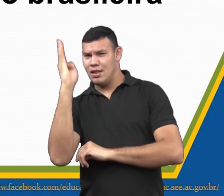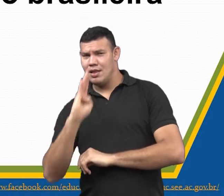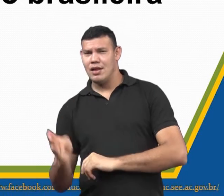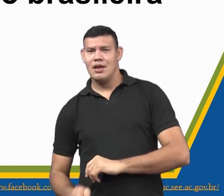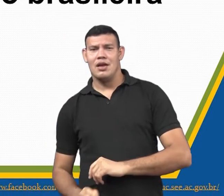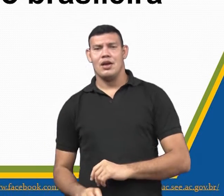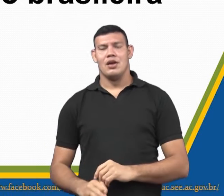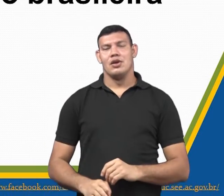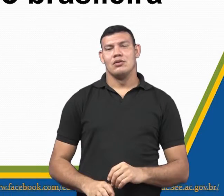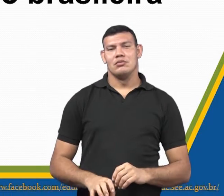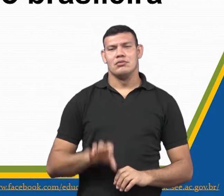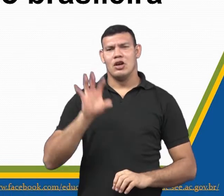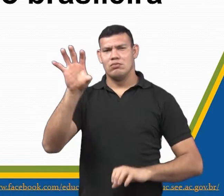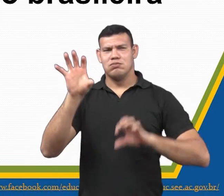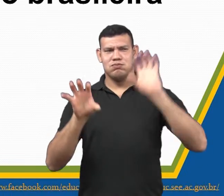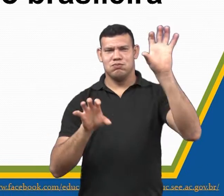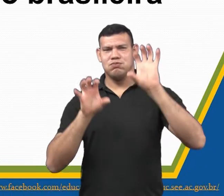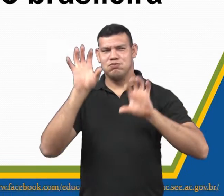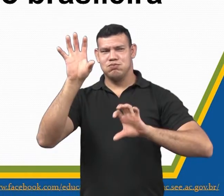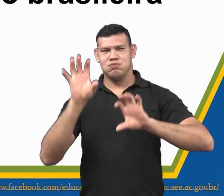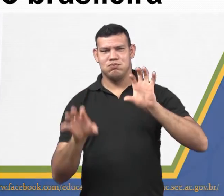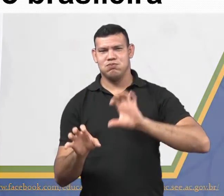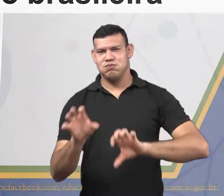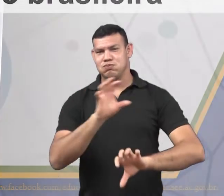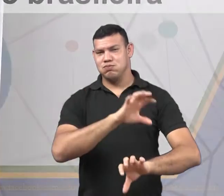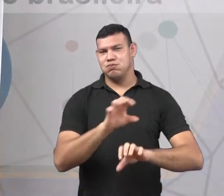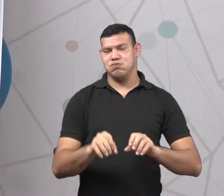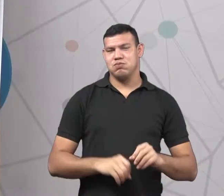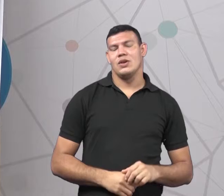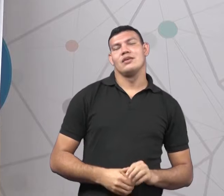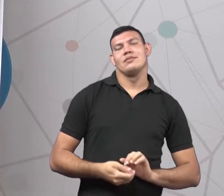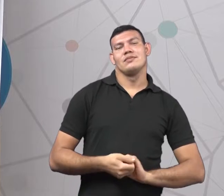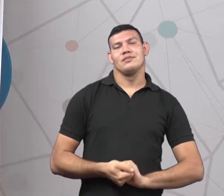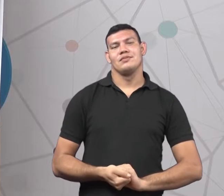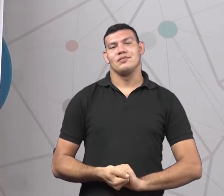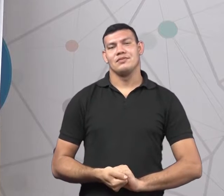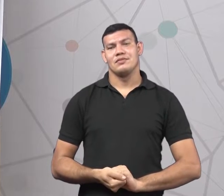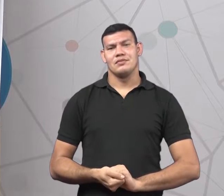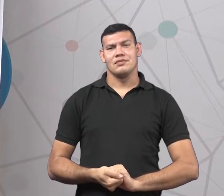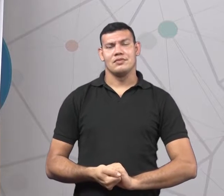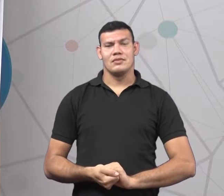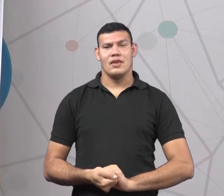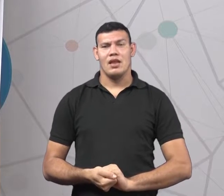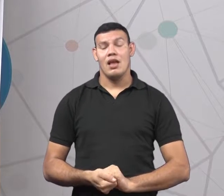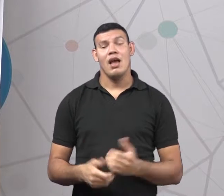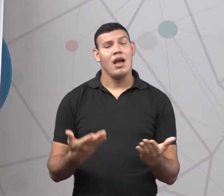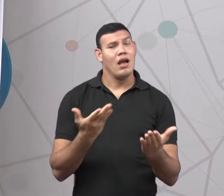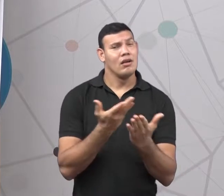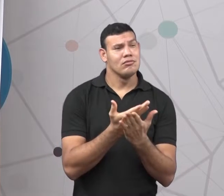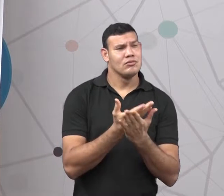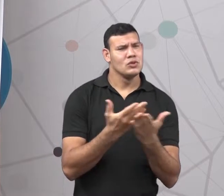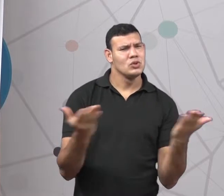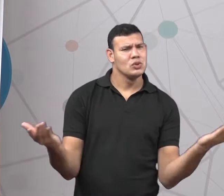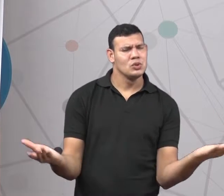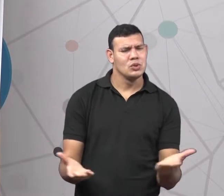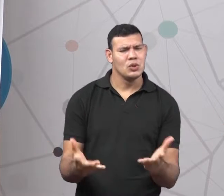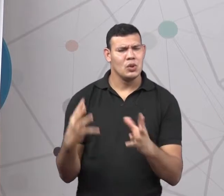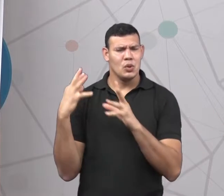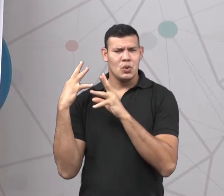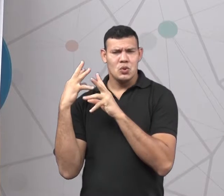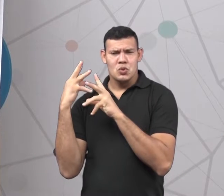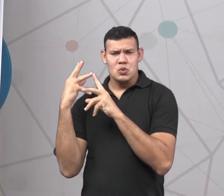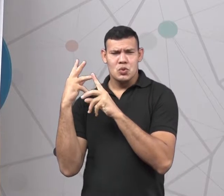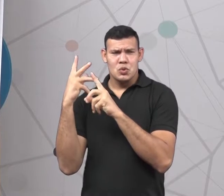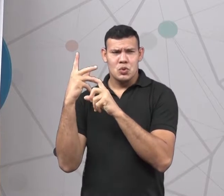a distribuição dessa população no território brasileiro. Na aula de hoje, nós vamos fazer um resumo daquilo que a